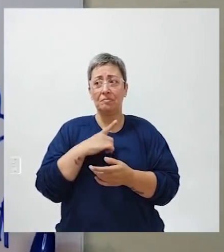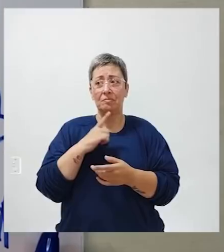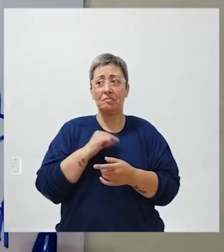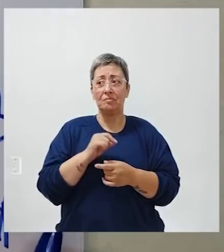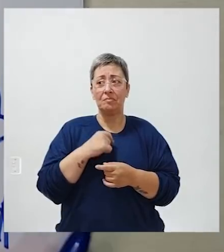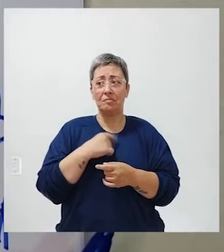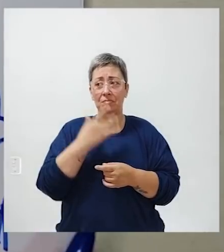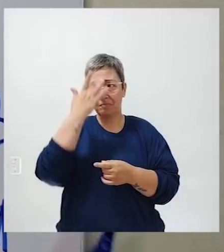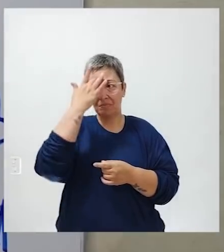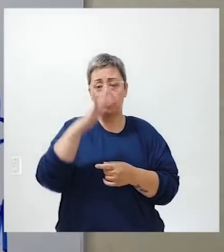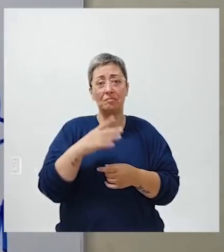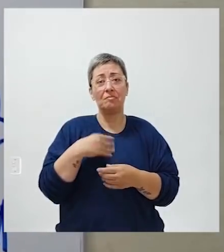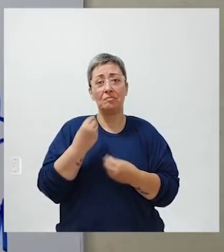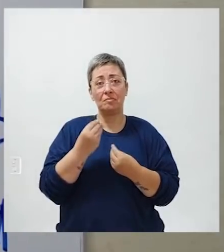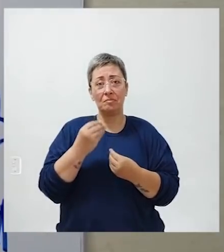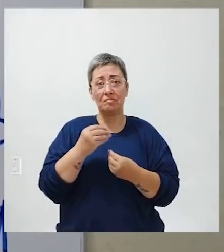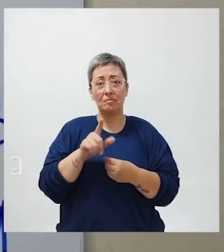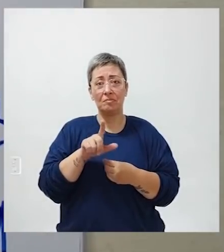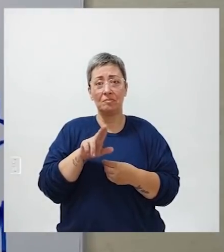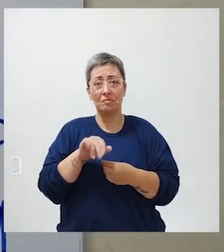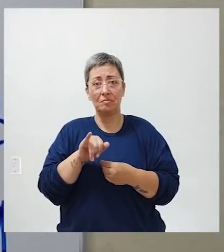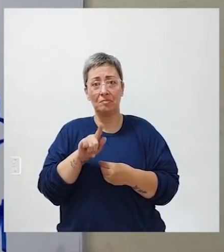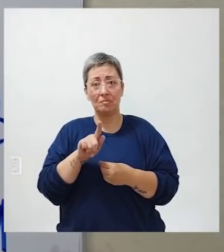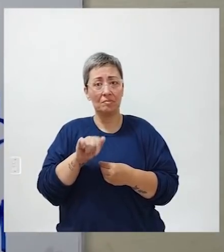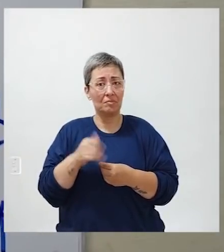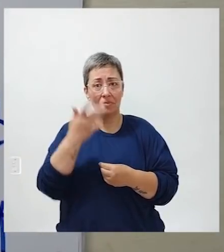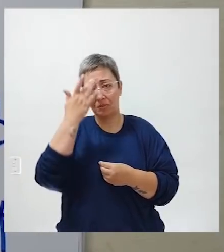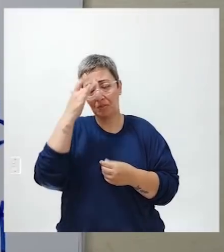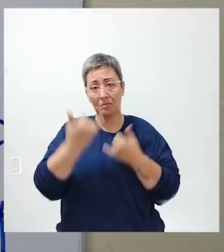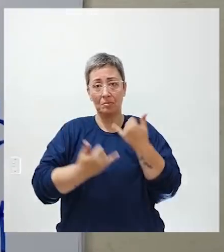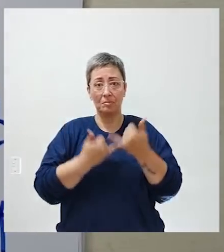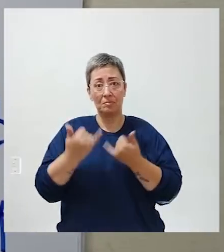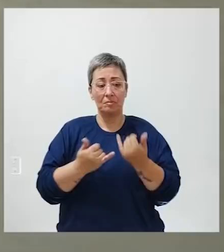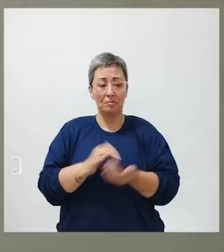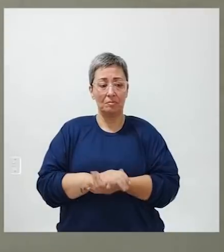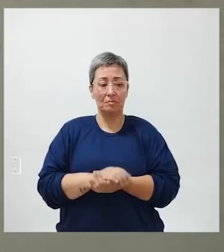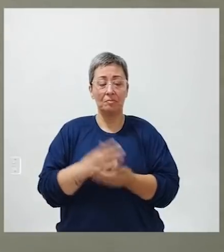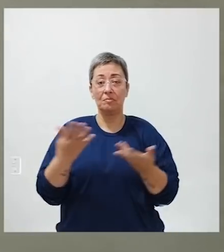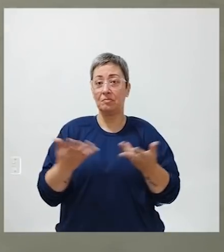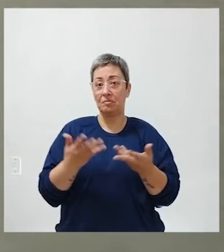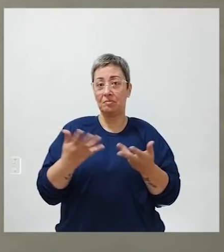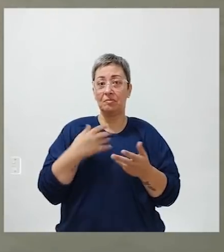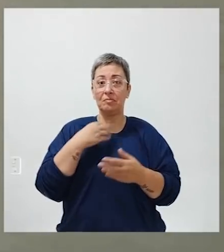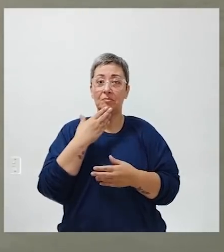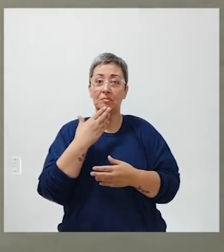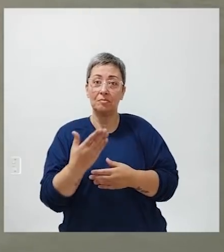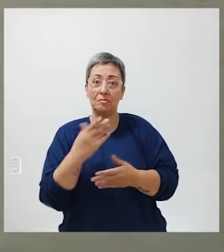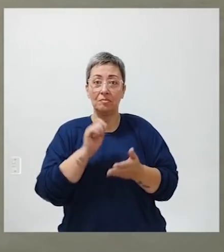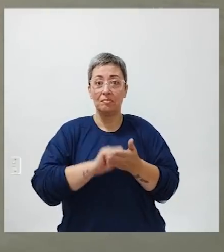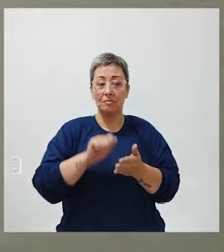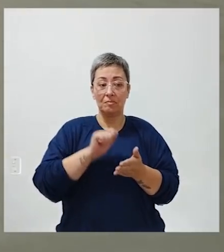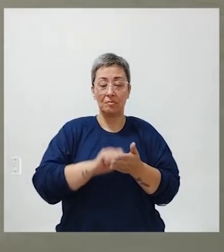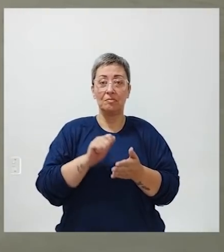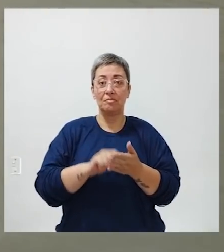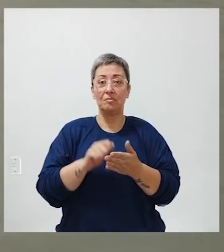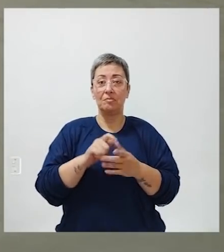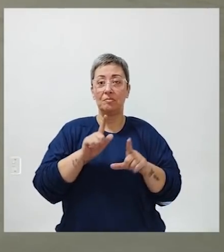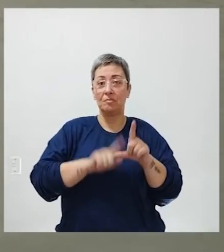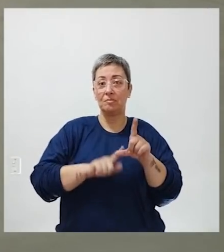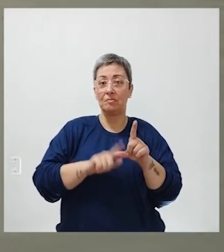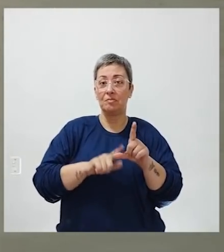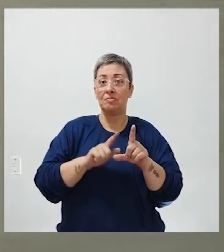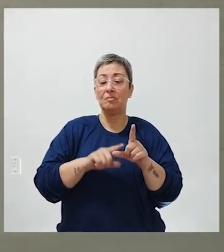Luigi não sabe. Porque o Luigi não sabe brincar? Entendi. Agora eu vou pedir para você escrever a